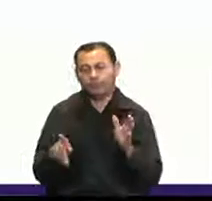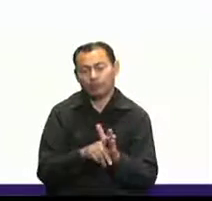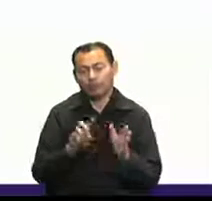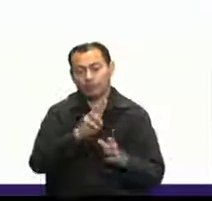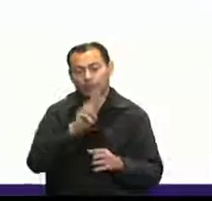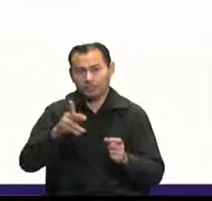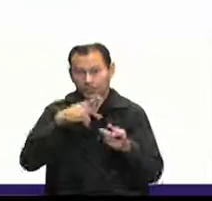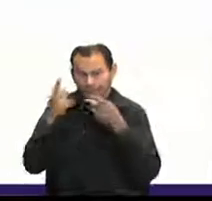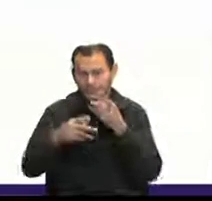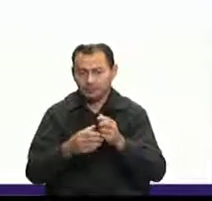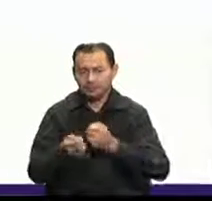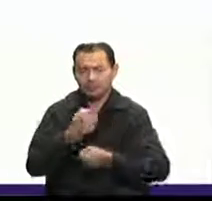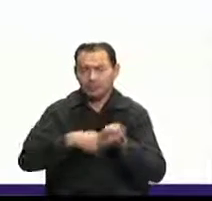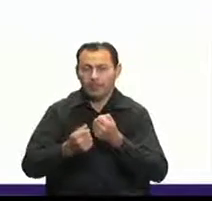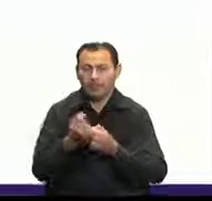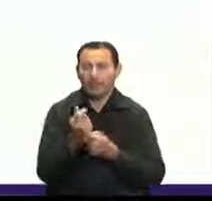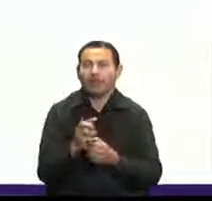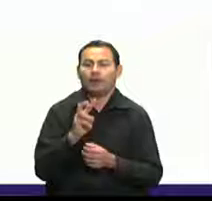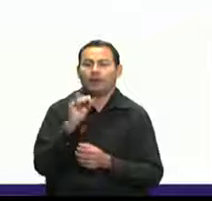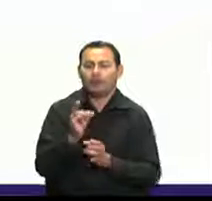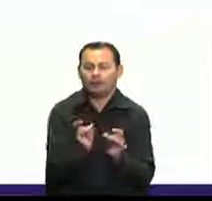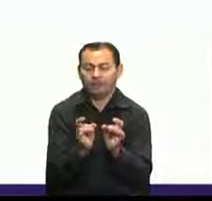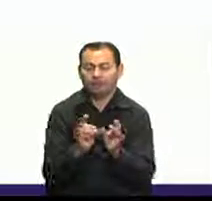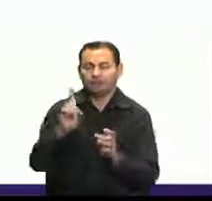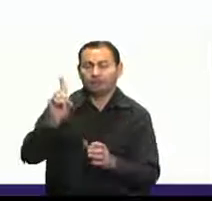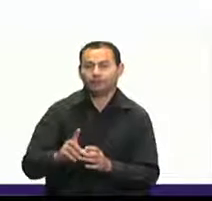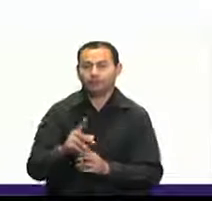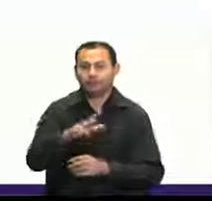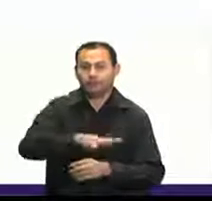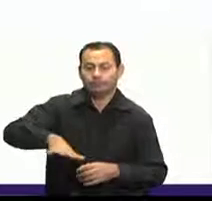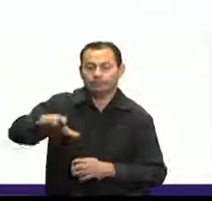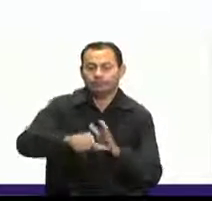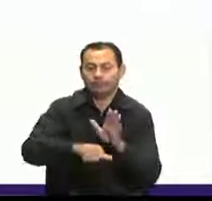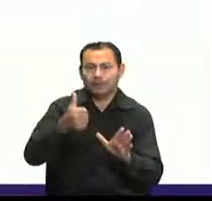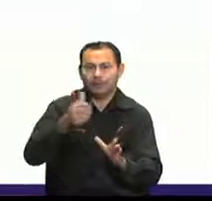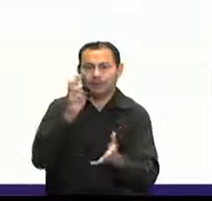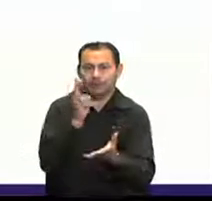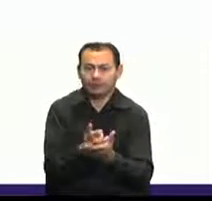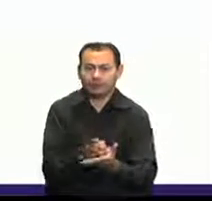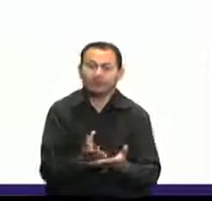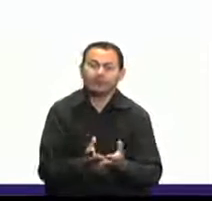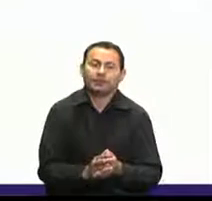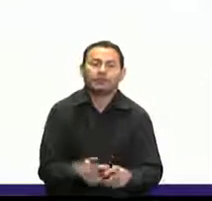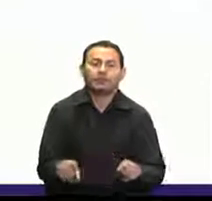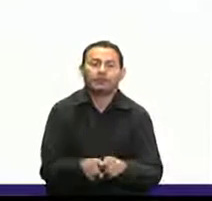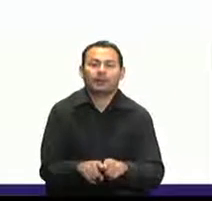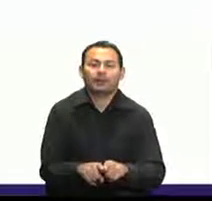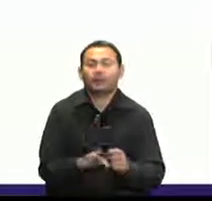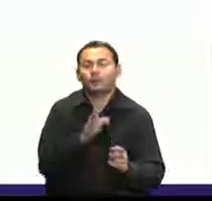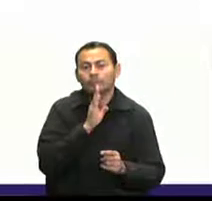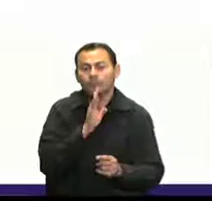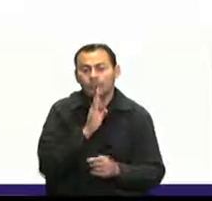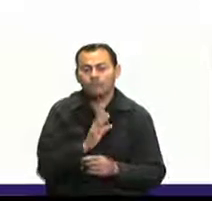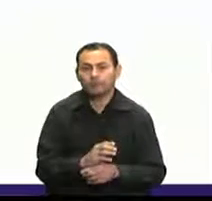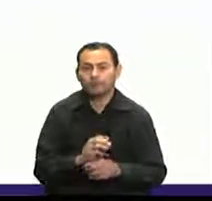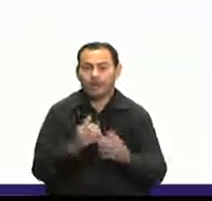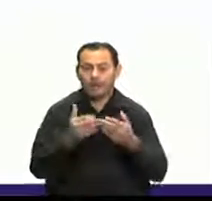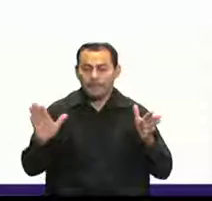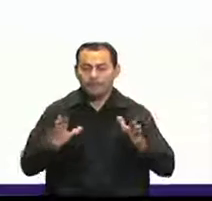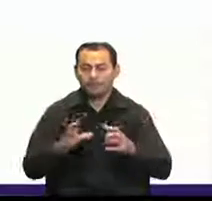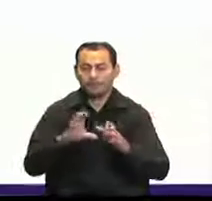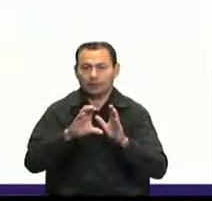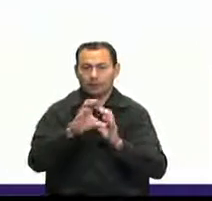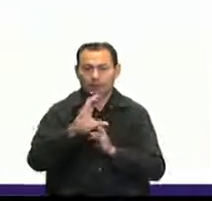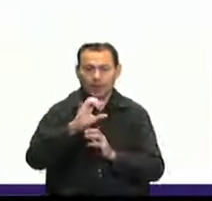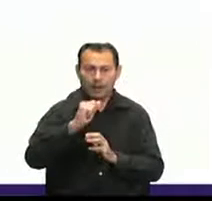nome diz é quando uma empresa vende ações para o público pela primeira vez também comecei conhecido como abertura de